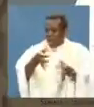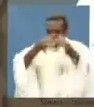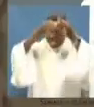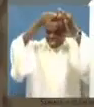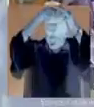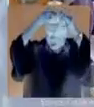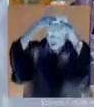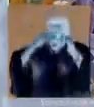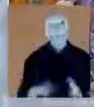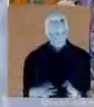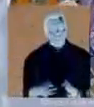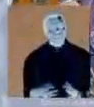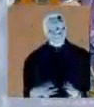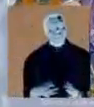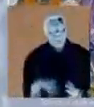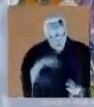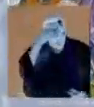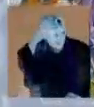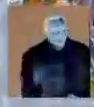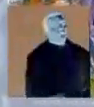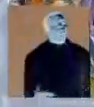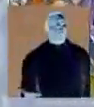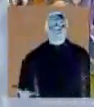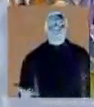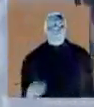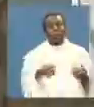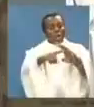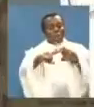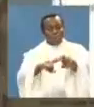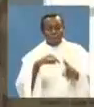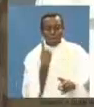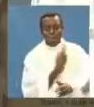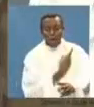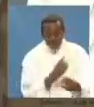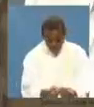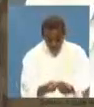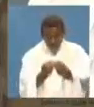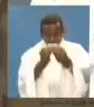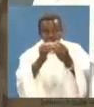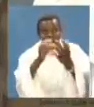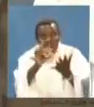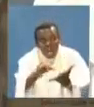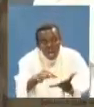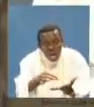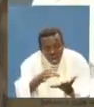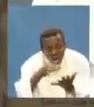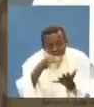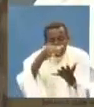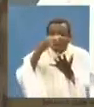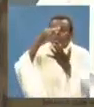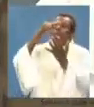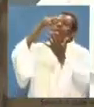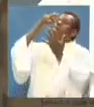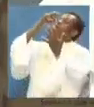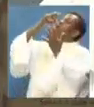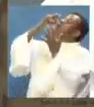É por isso que nós na Eucaristia recebemos Deus dentro de nós. Isso é